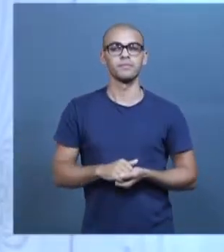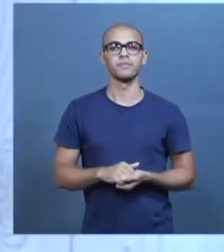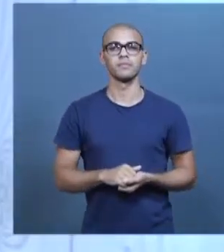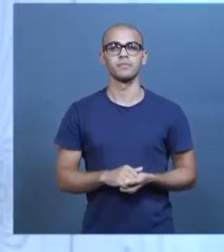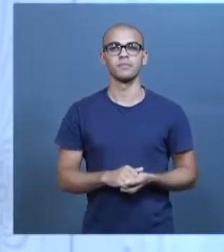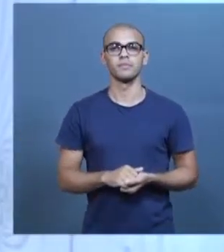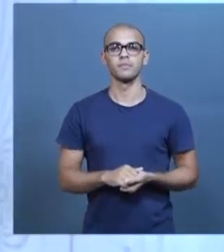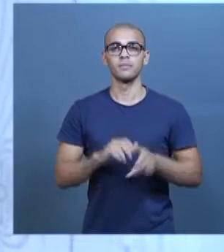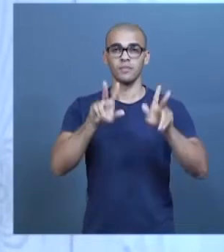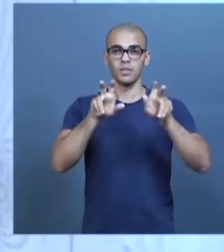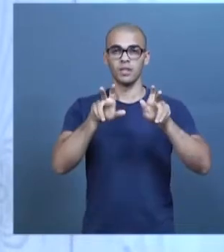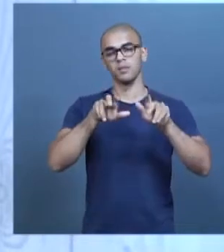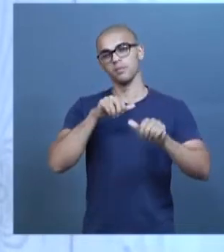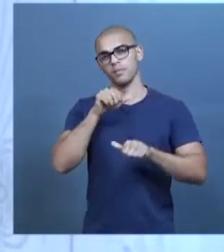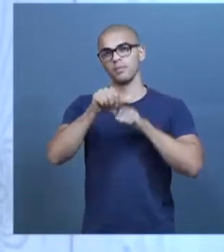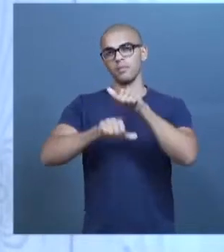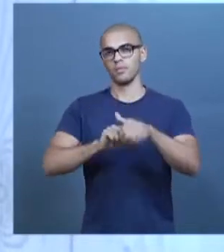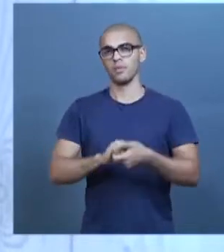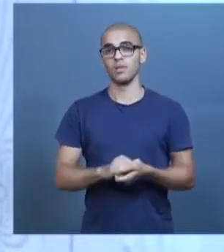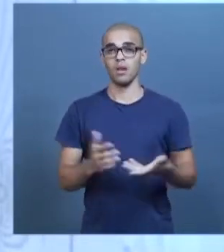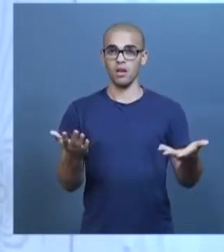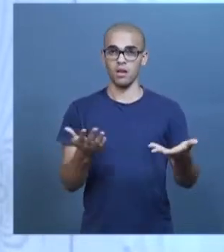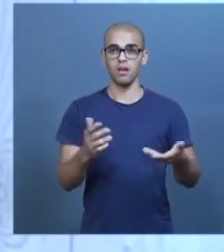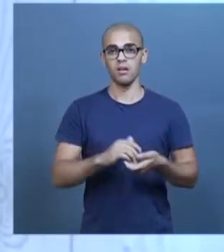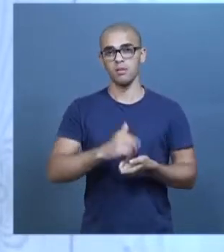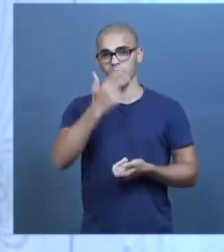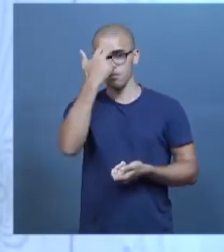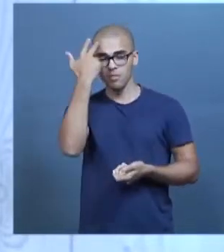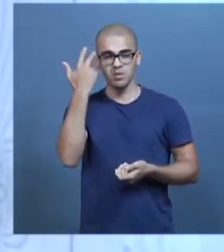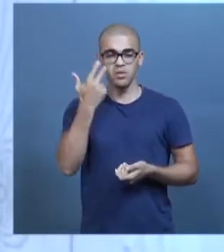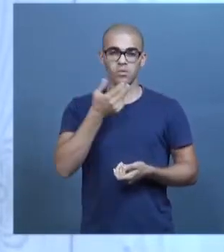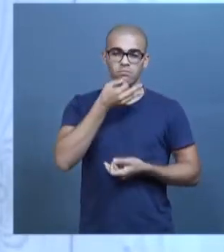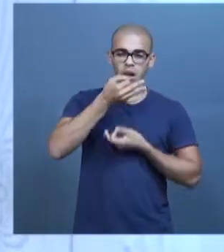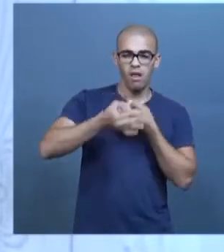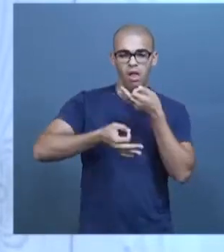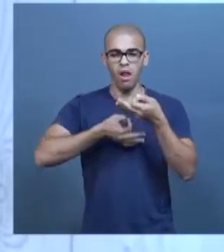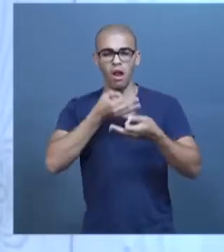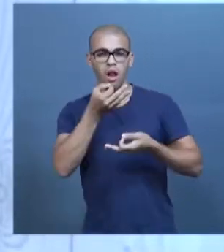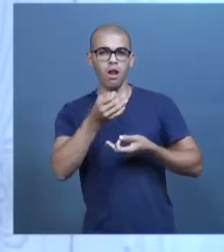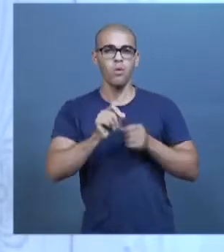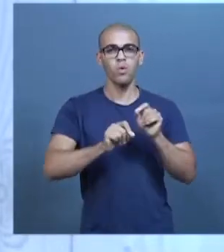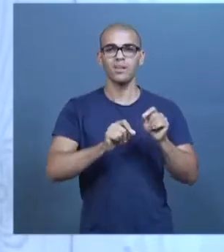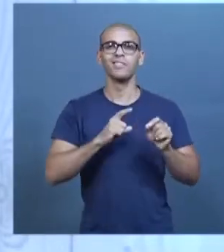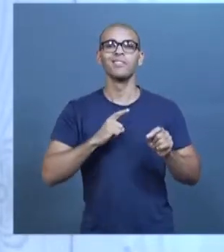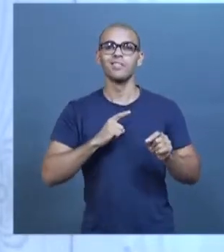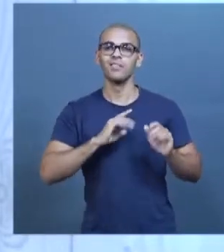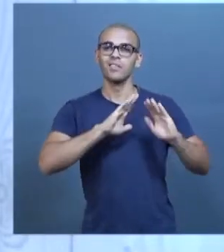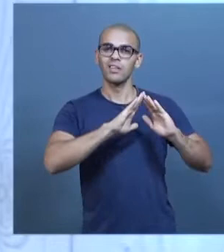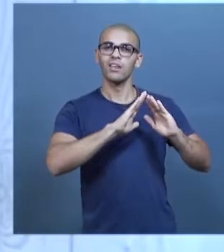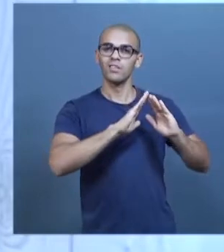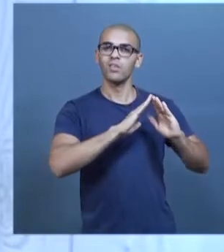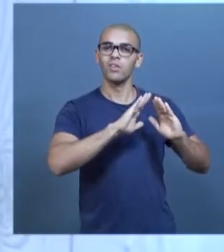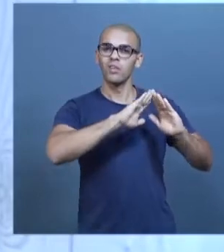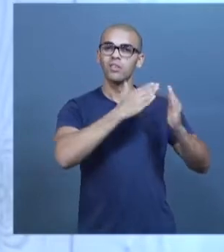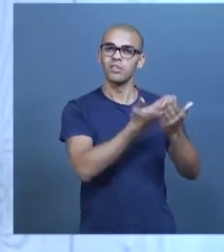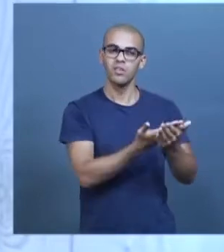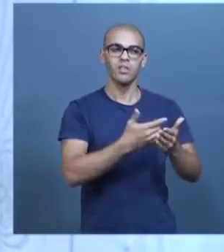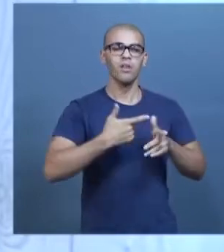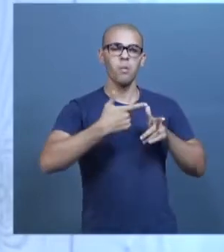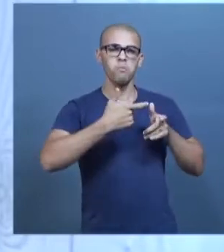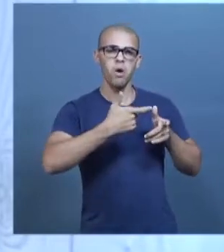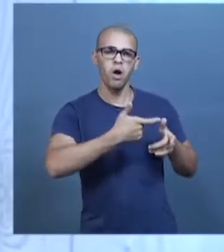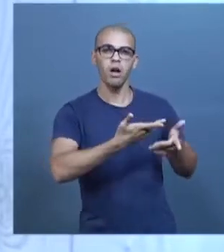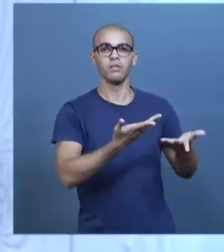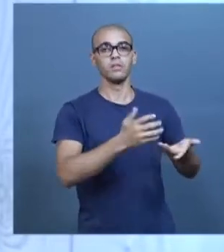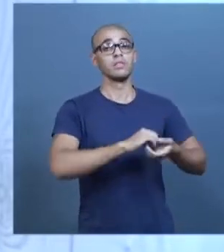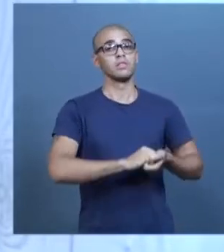Mudando de assunto, o país ainda comenta sobre a tragédia que aconteceu ontem em Suzano, no interior de São Paulo. Além dos 10 mortos, a Secretaria